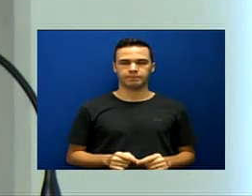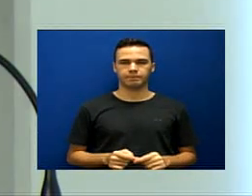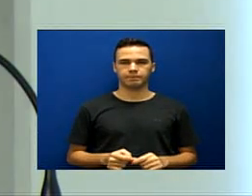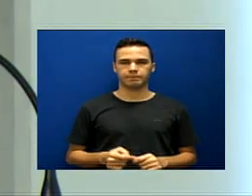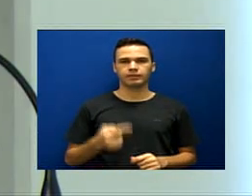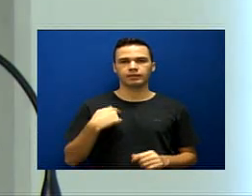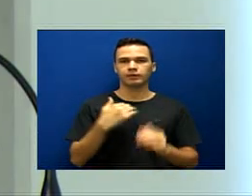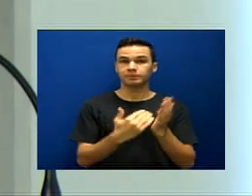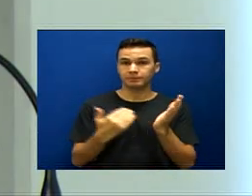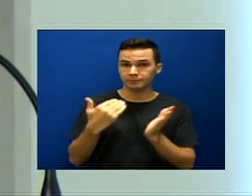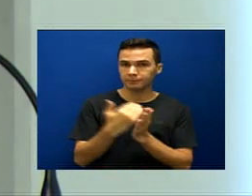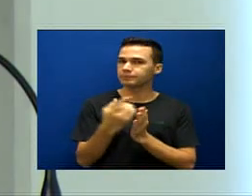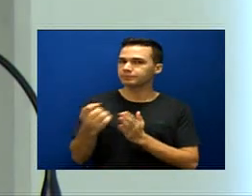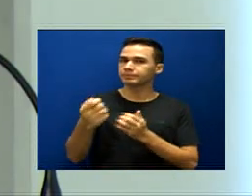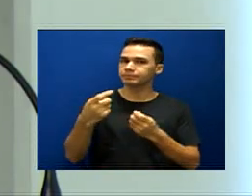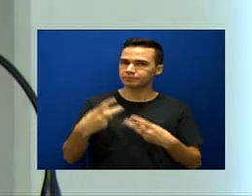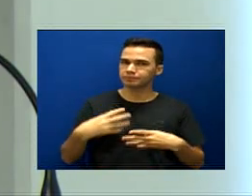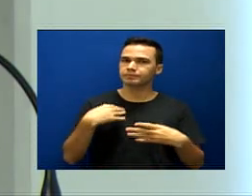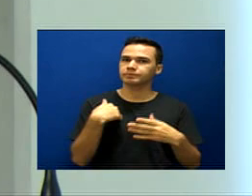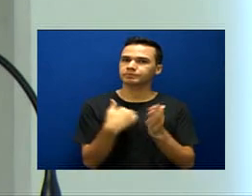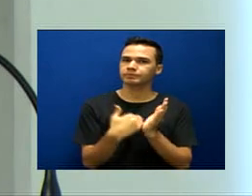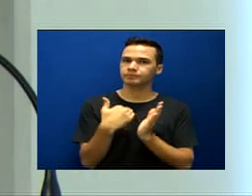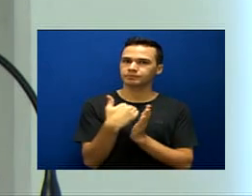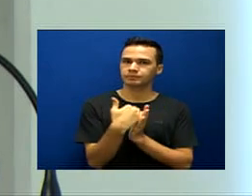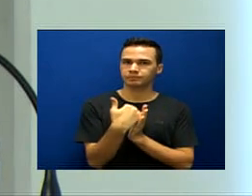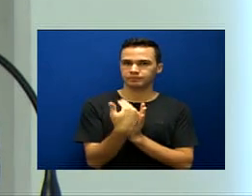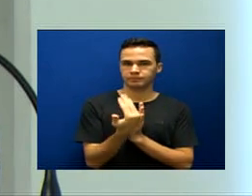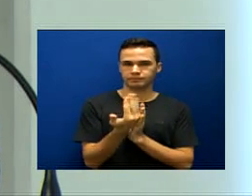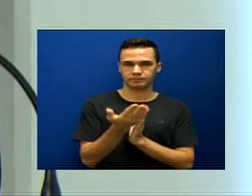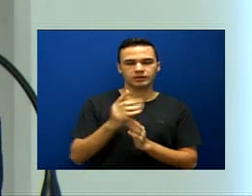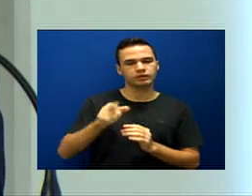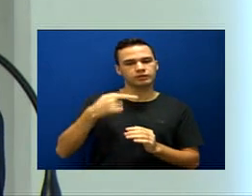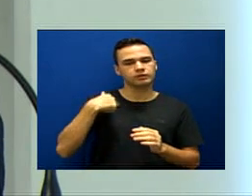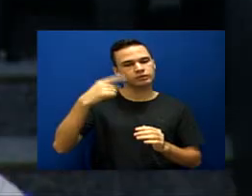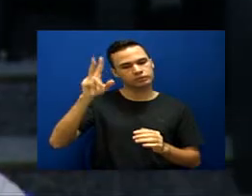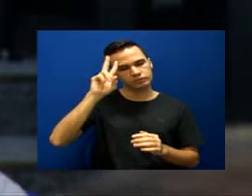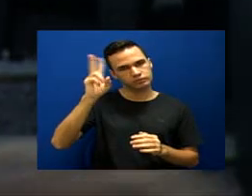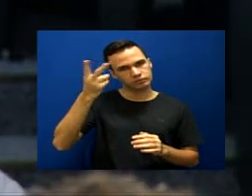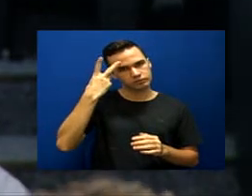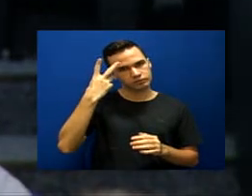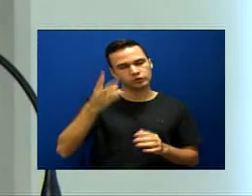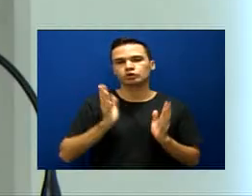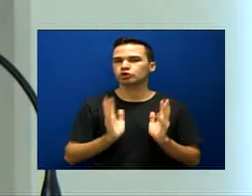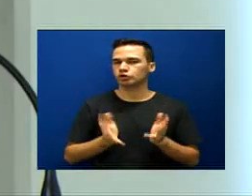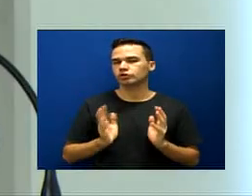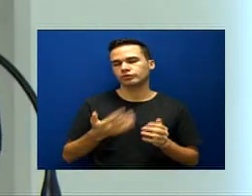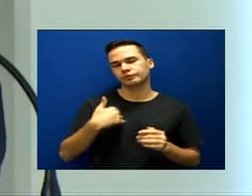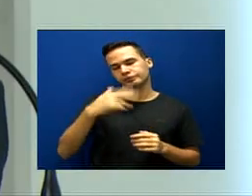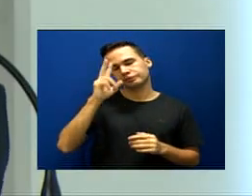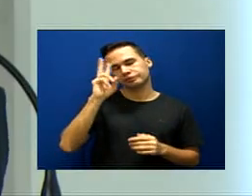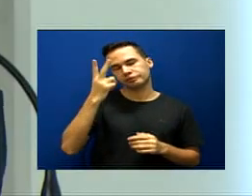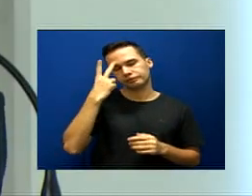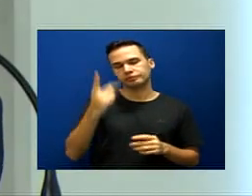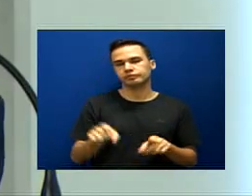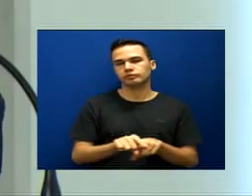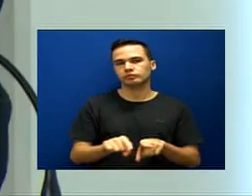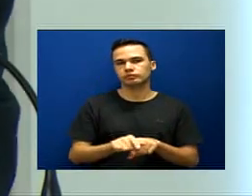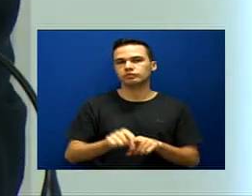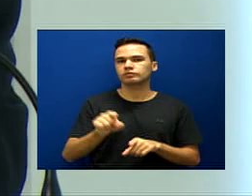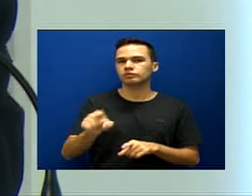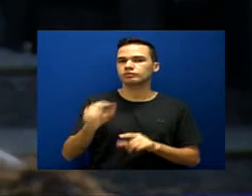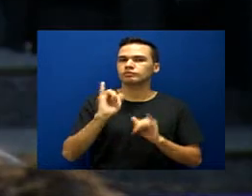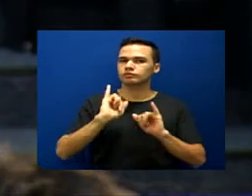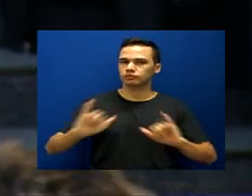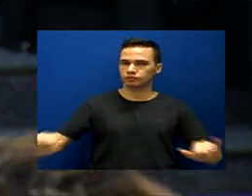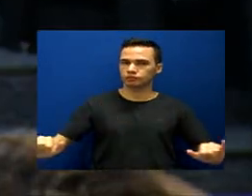Em cima do argumento de Vossa Excelência, eu vou me estender o meu discurso. Vai repensar seu voto. Eu já estou repensando e vou falar, inclusive Vossa Excelência vai ficar